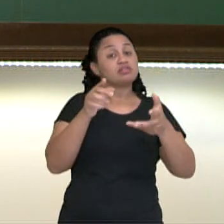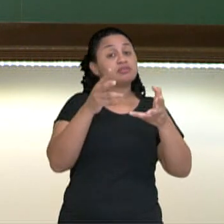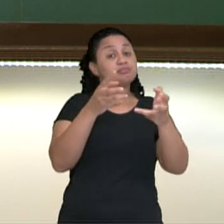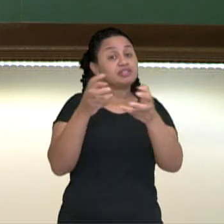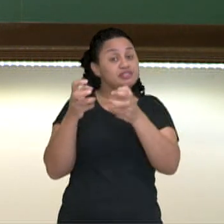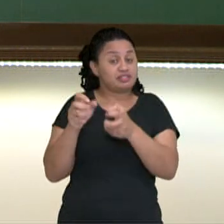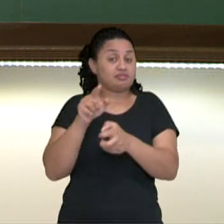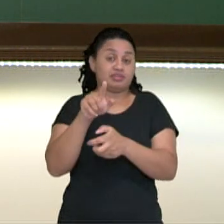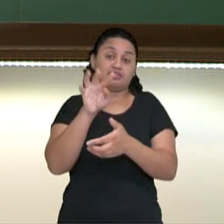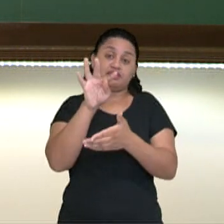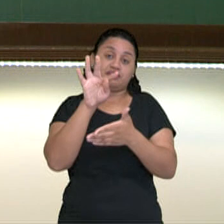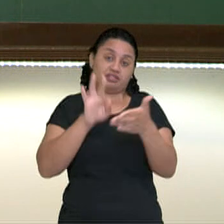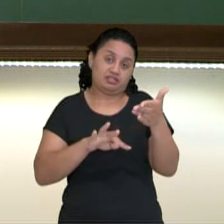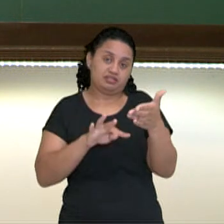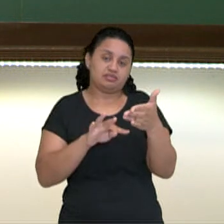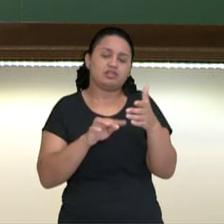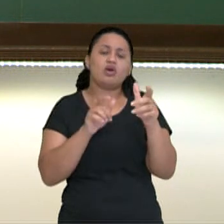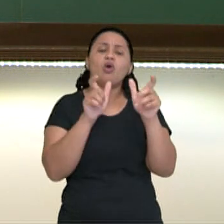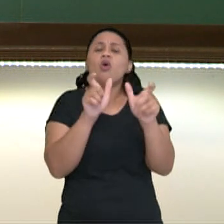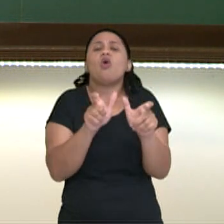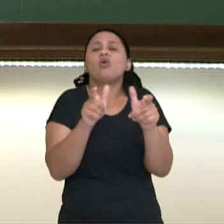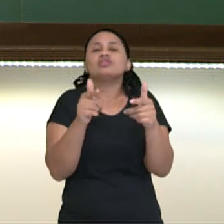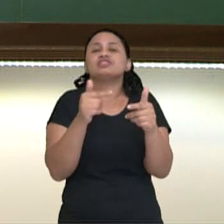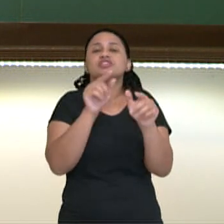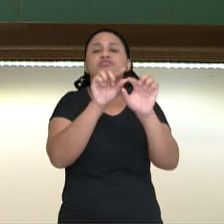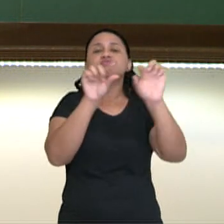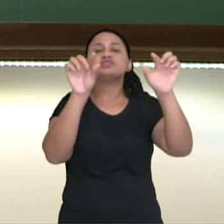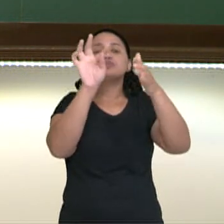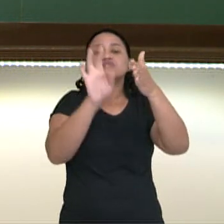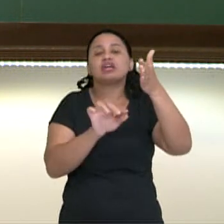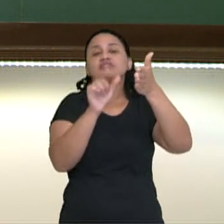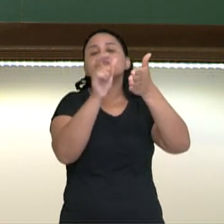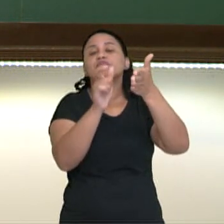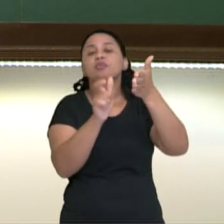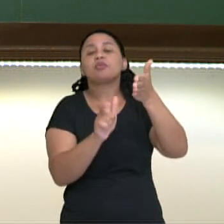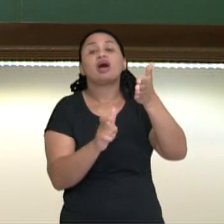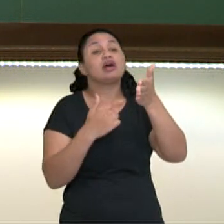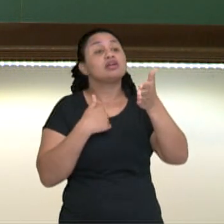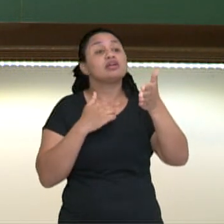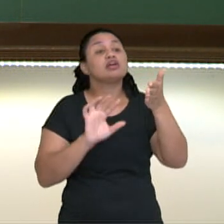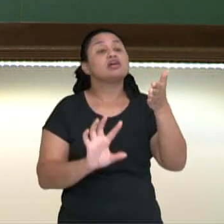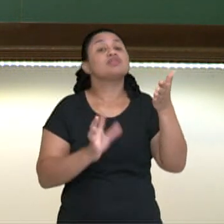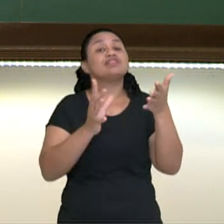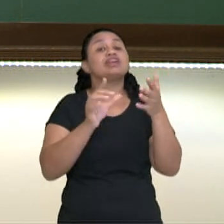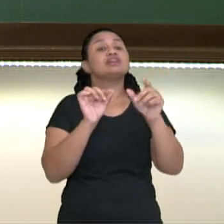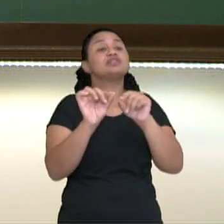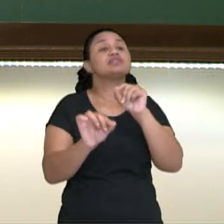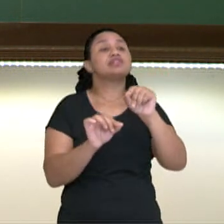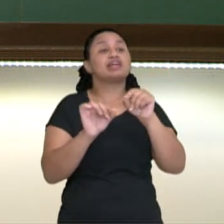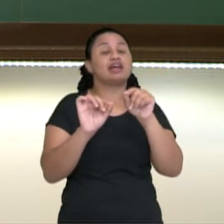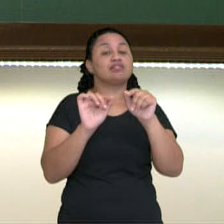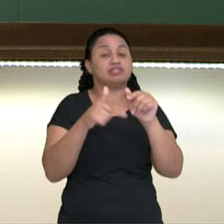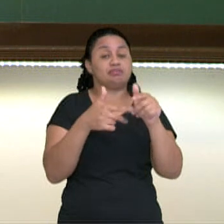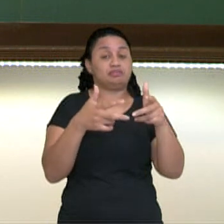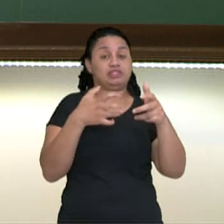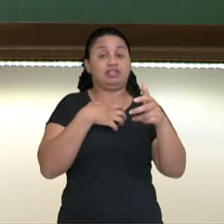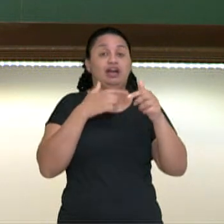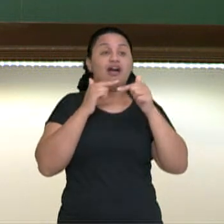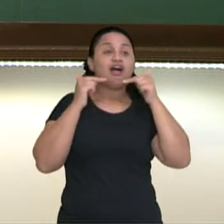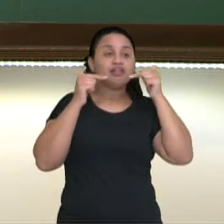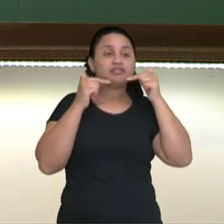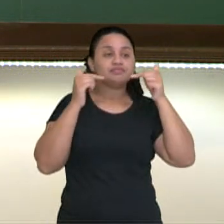texto. Encontre onde tem a quebra da expectativa e aonde acontece o humor. Em